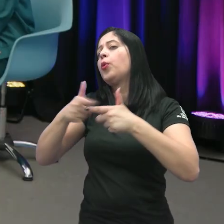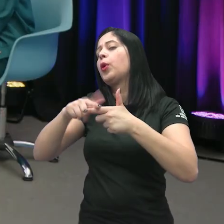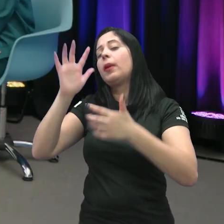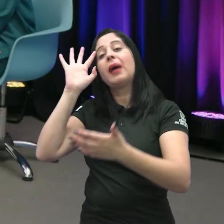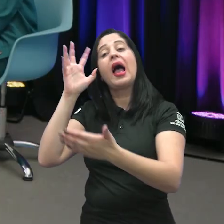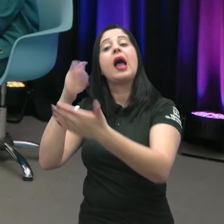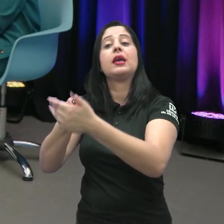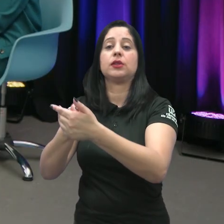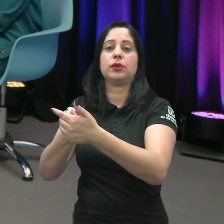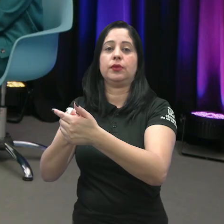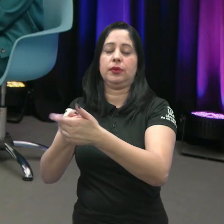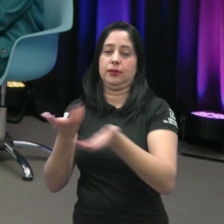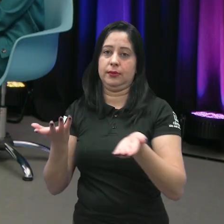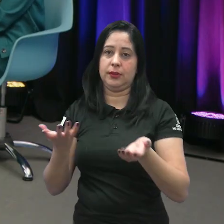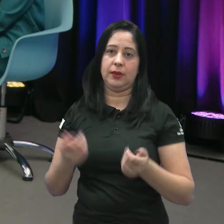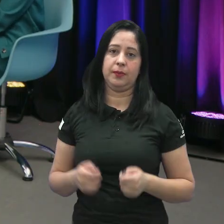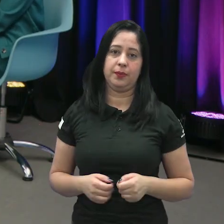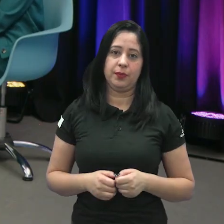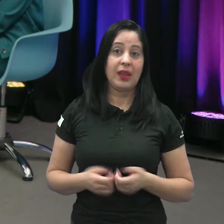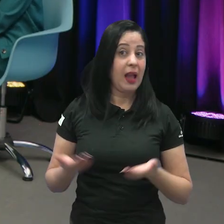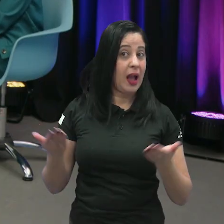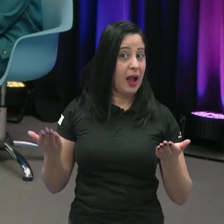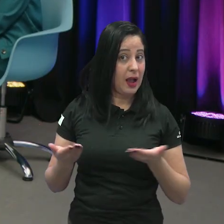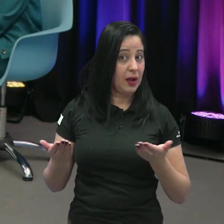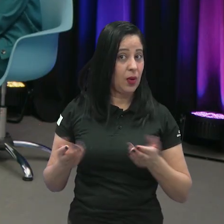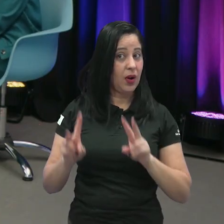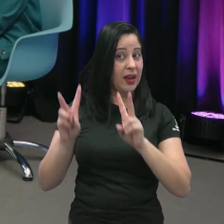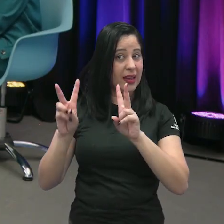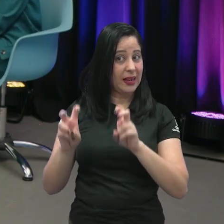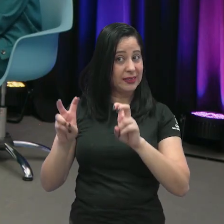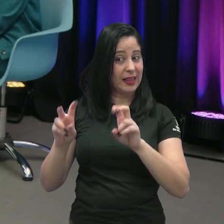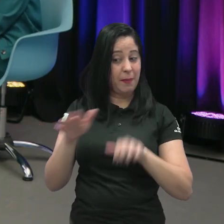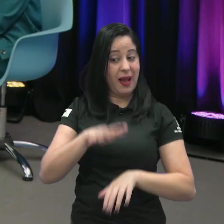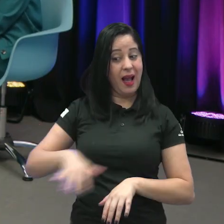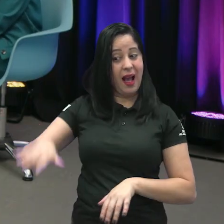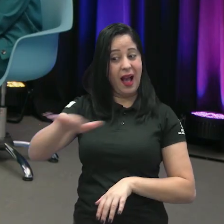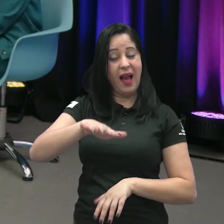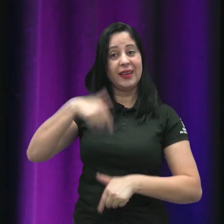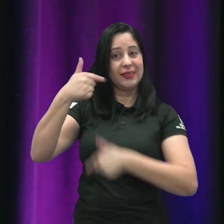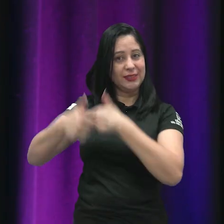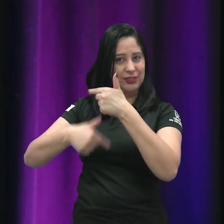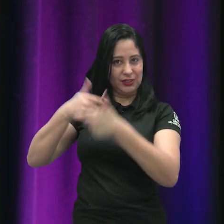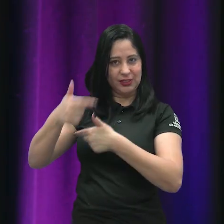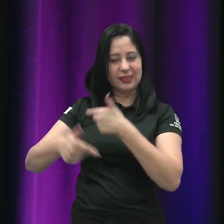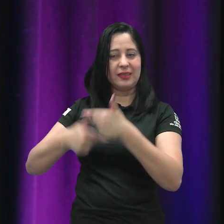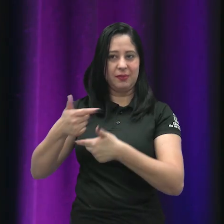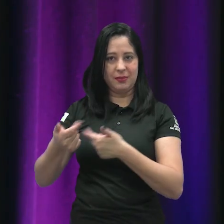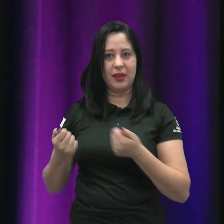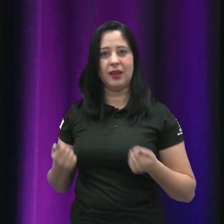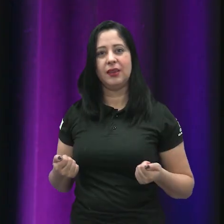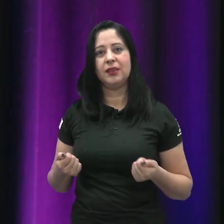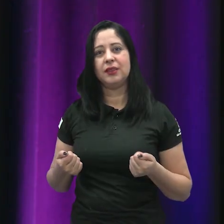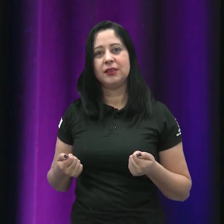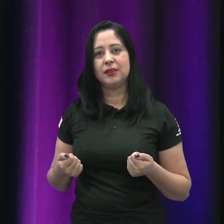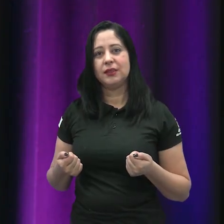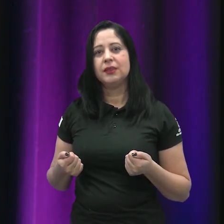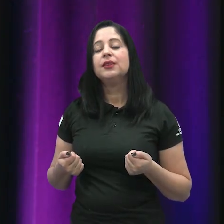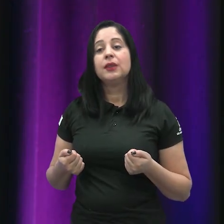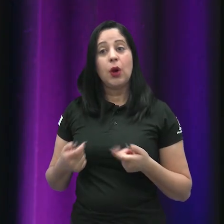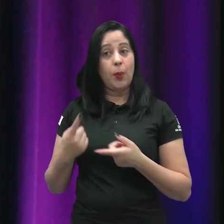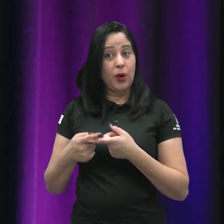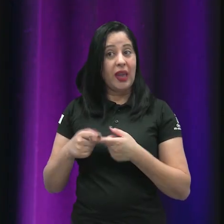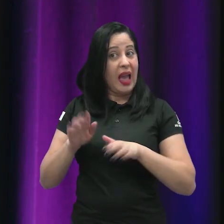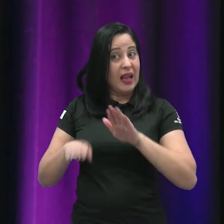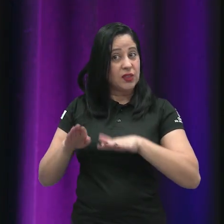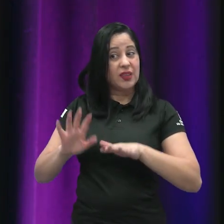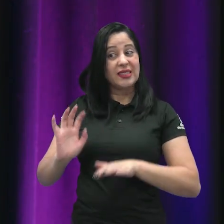né? Exatamente. E daí vamos falar um pouquinho sobre ambiente de trabalho, que eu acredito que acontecem muitos conflitos, até